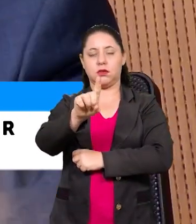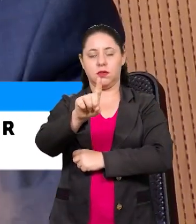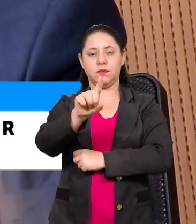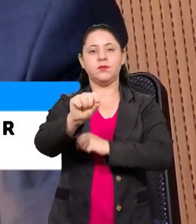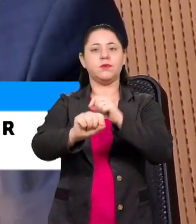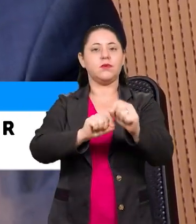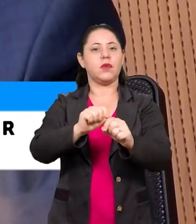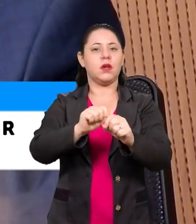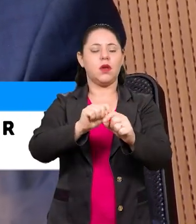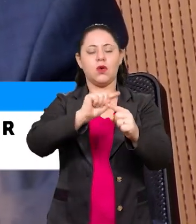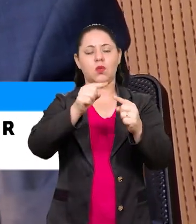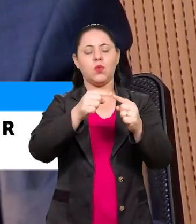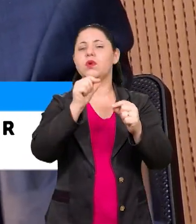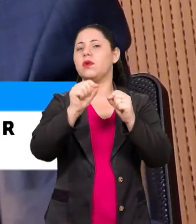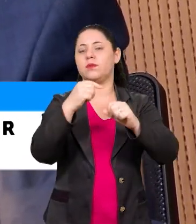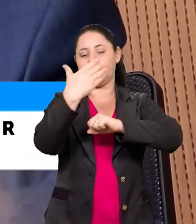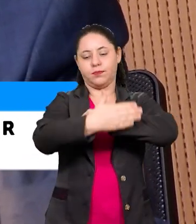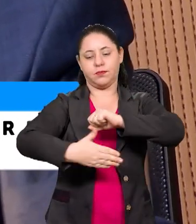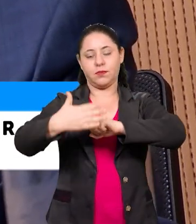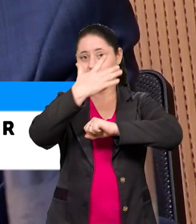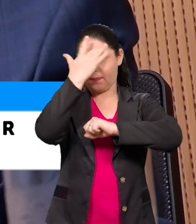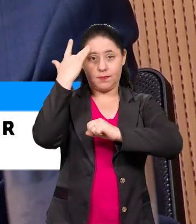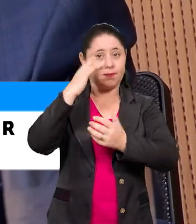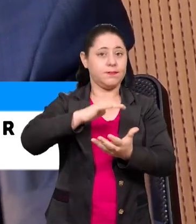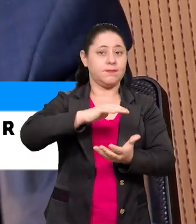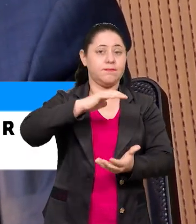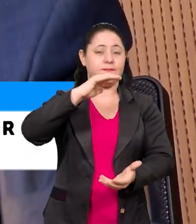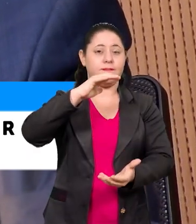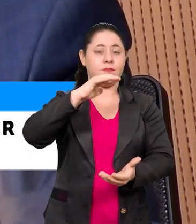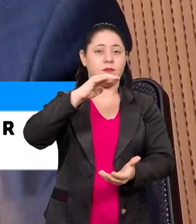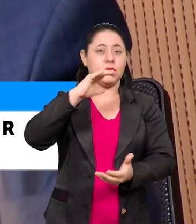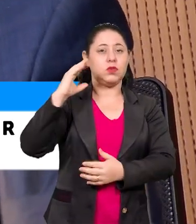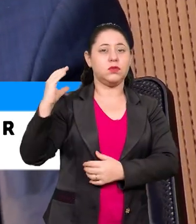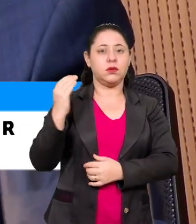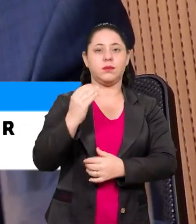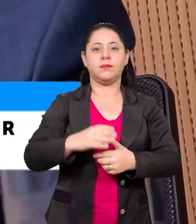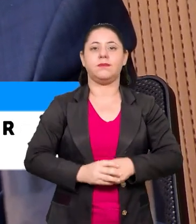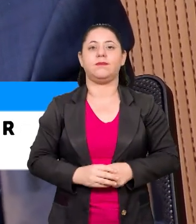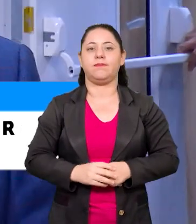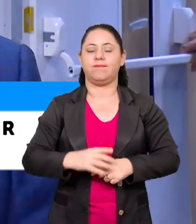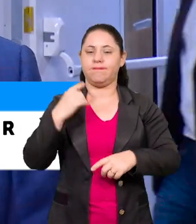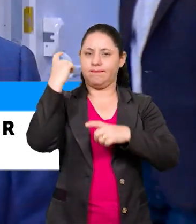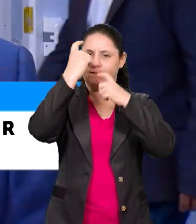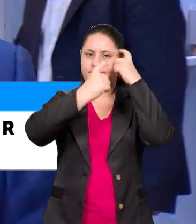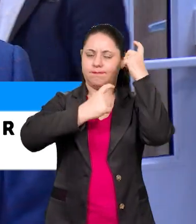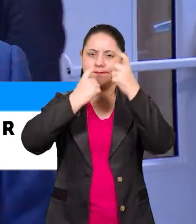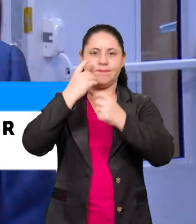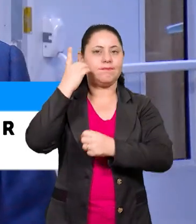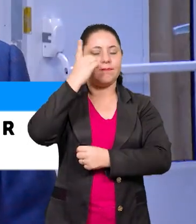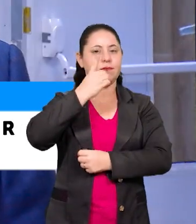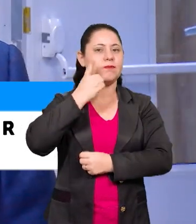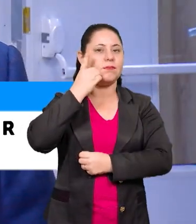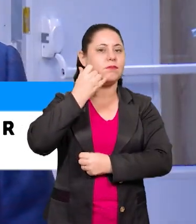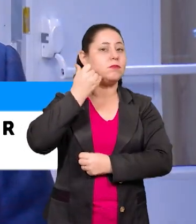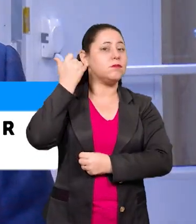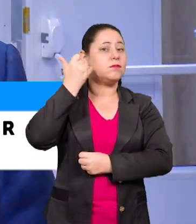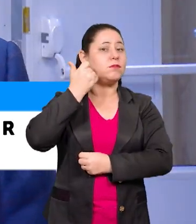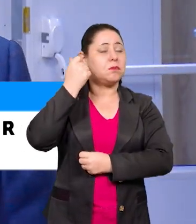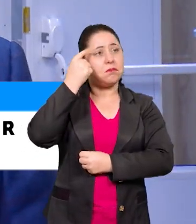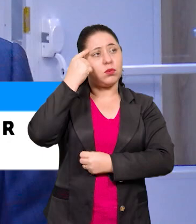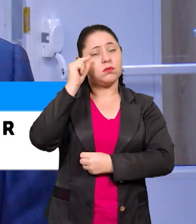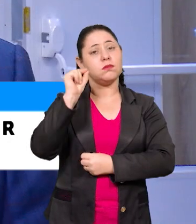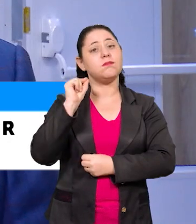PSD, diz que a intenção dessa matéria é proteger os idosos de fraudes. Preocupação do deputado Jamilson